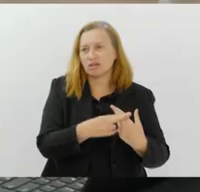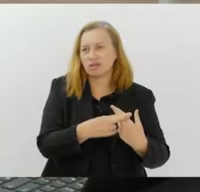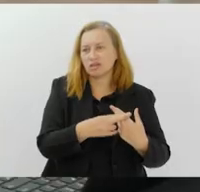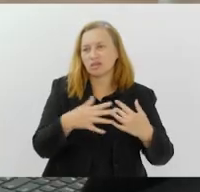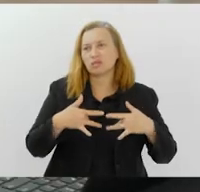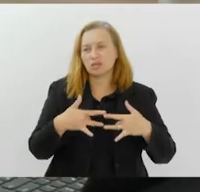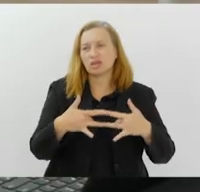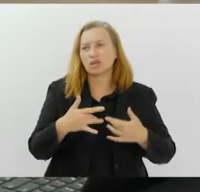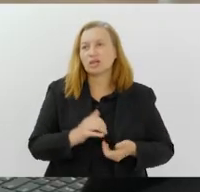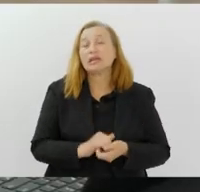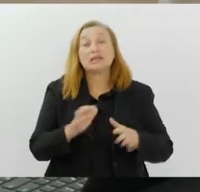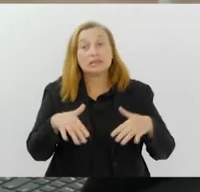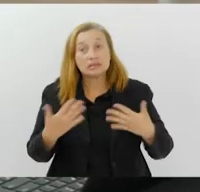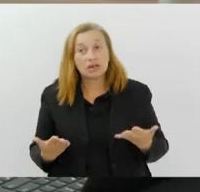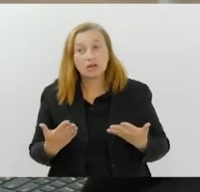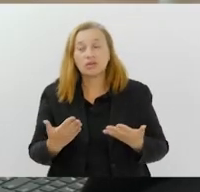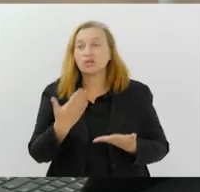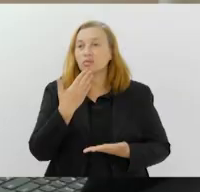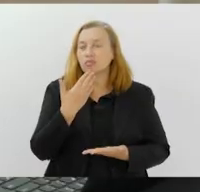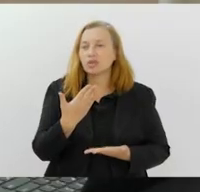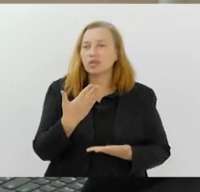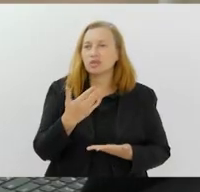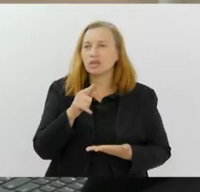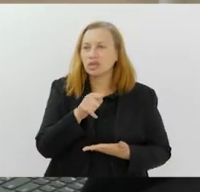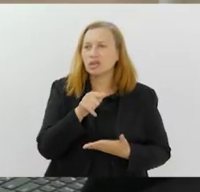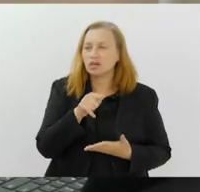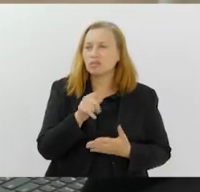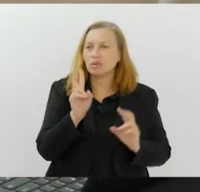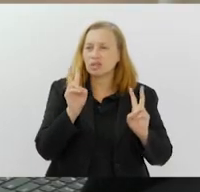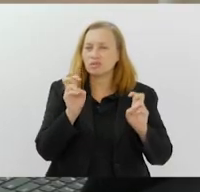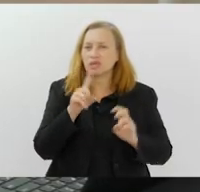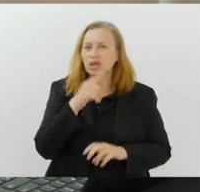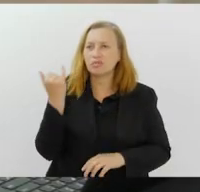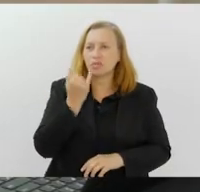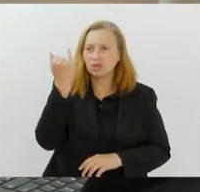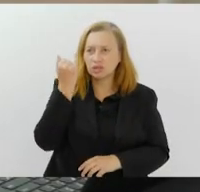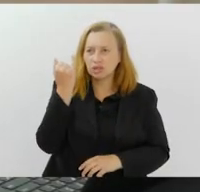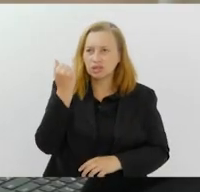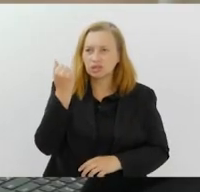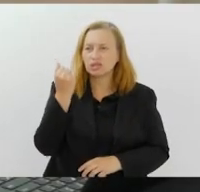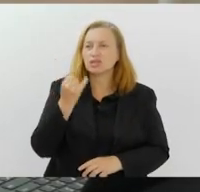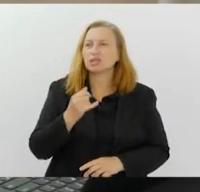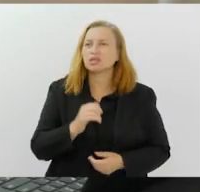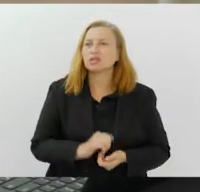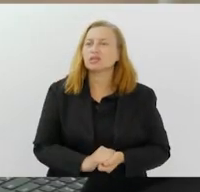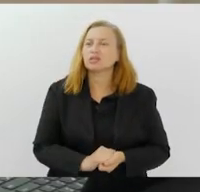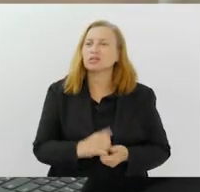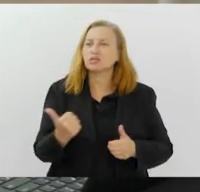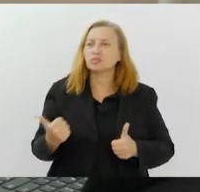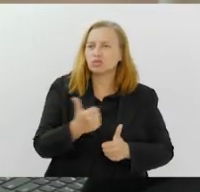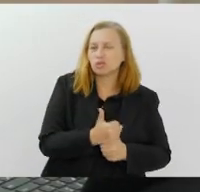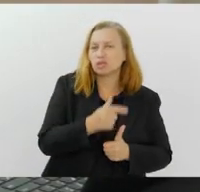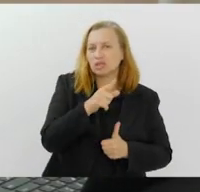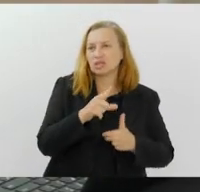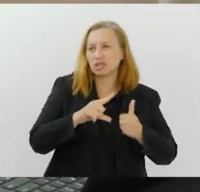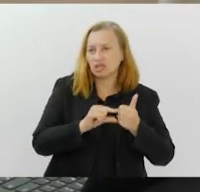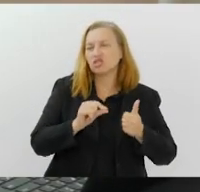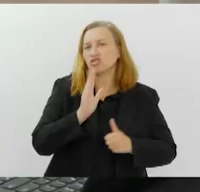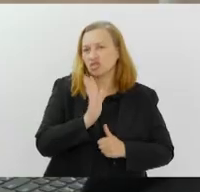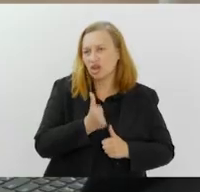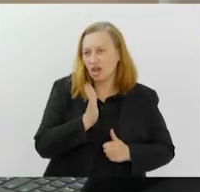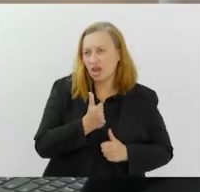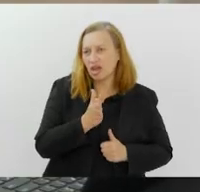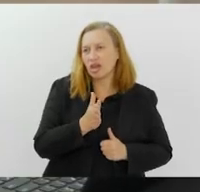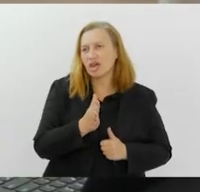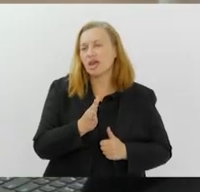solidariamente então a gente botou aqui uma uma questão aqui que é importante pra gente suprimiria Esse artigo Porque já já é da